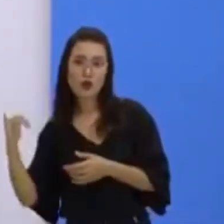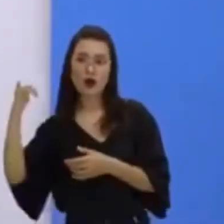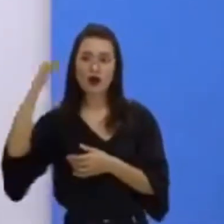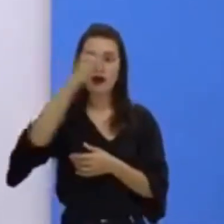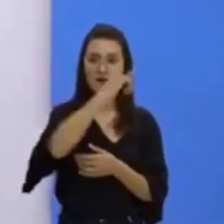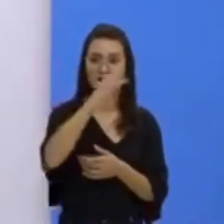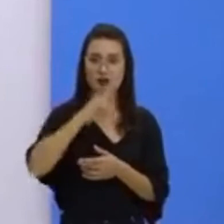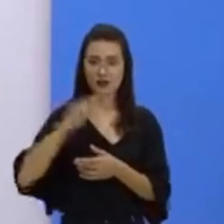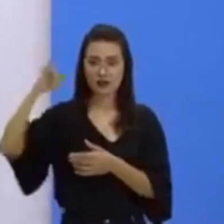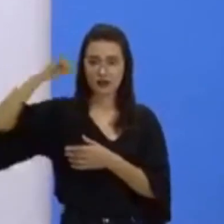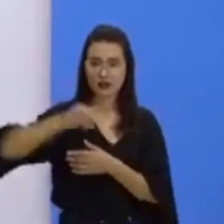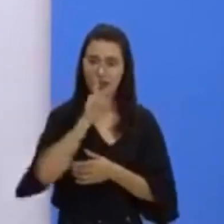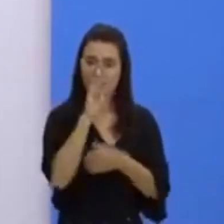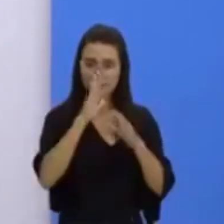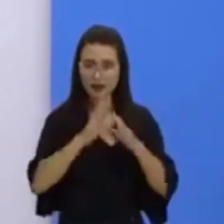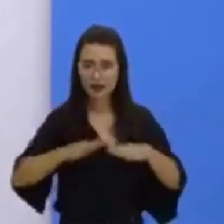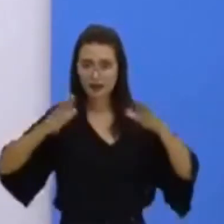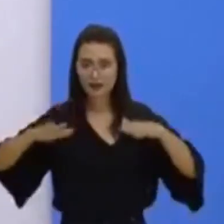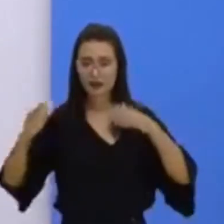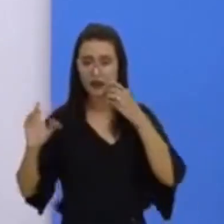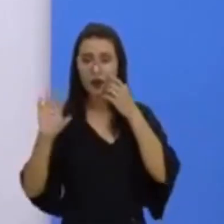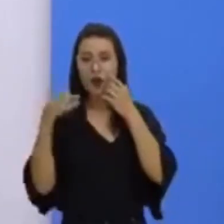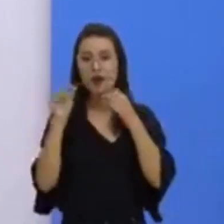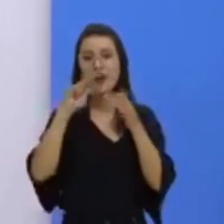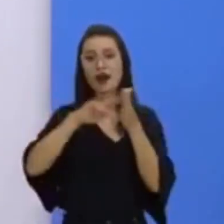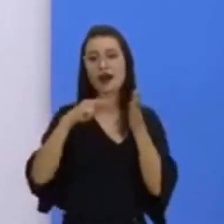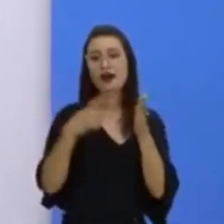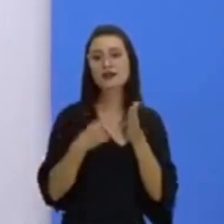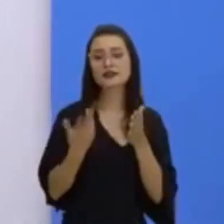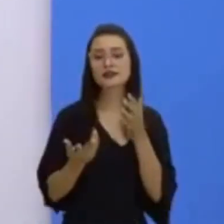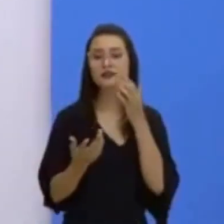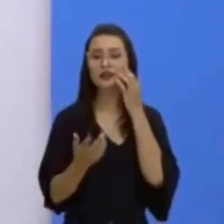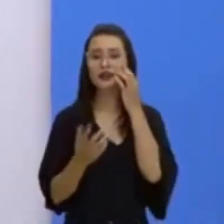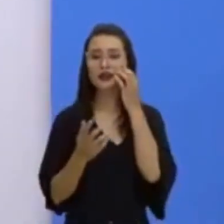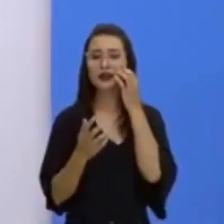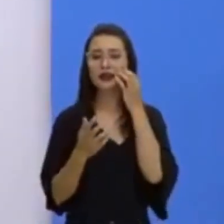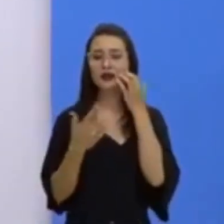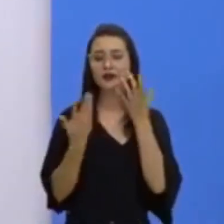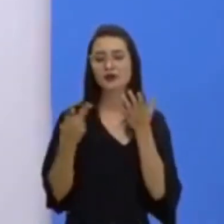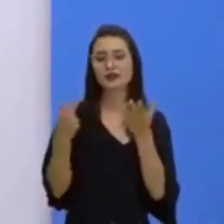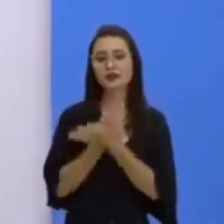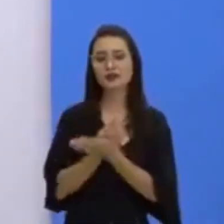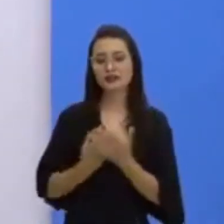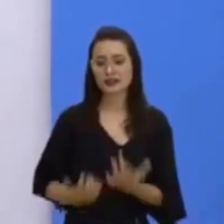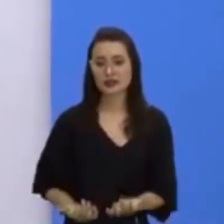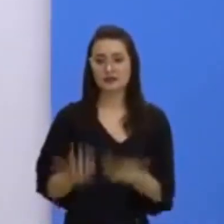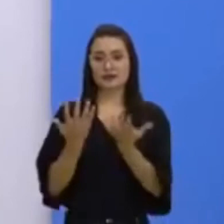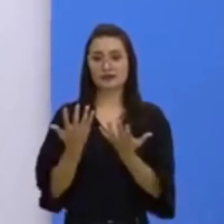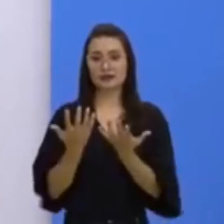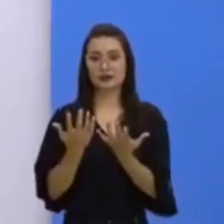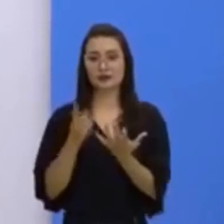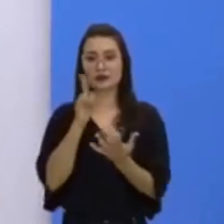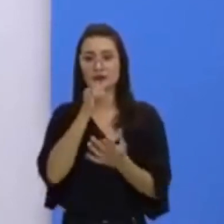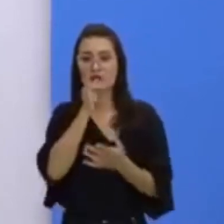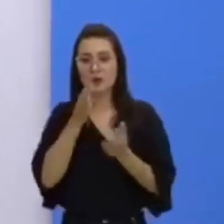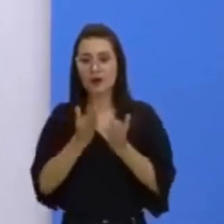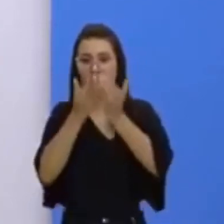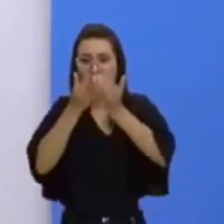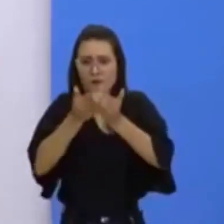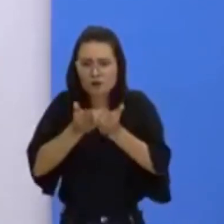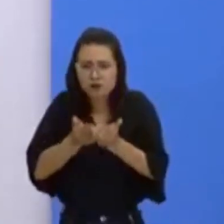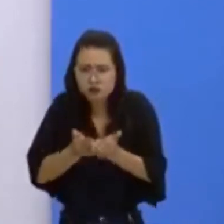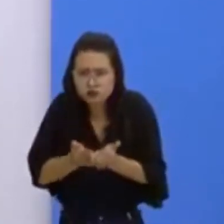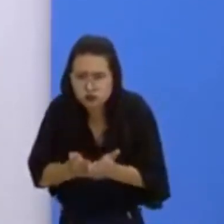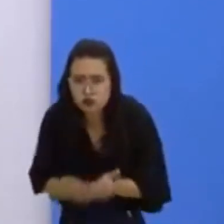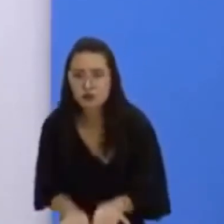força que empurra esses objetos no líquido para cima é aquilo que nós estamos chamando de empuxo. É o